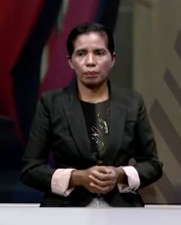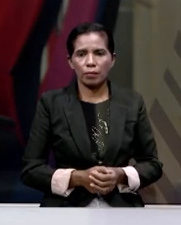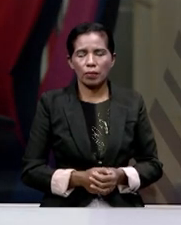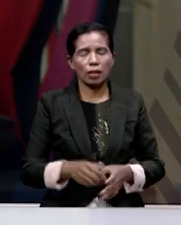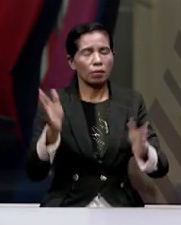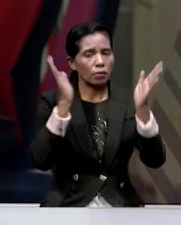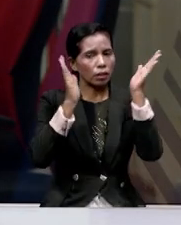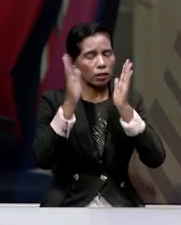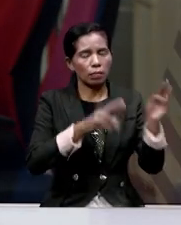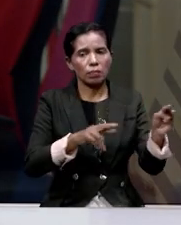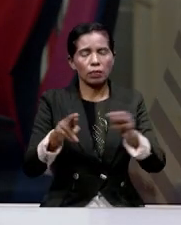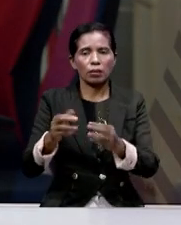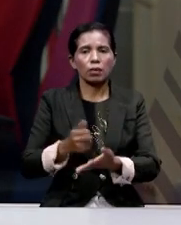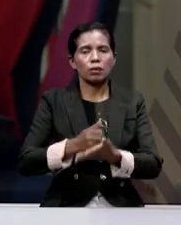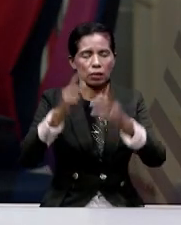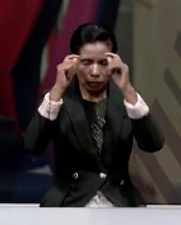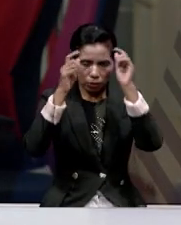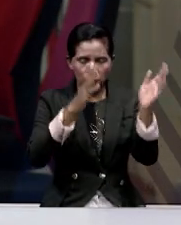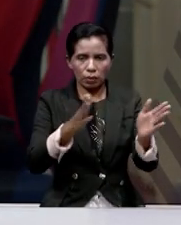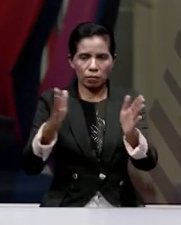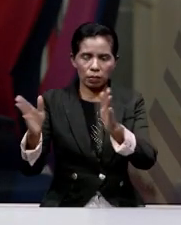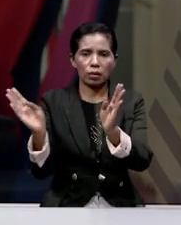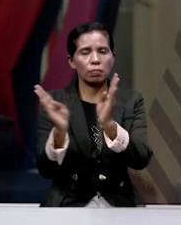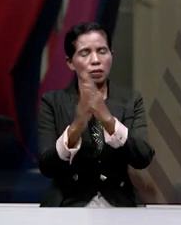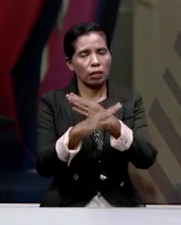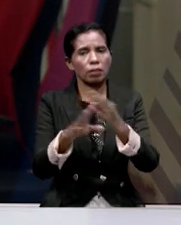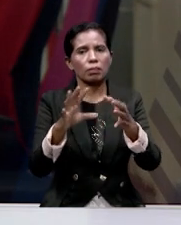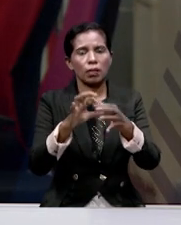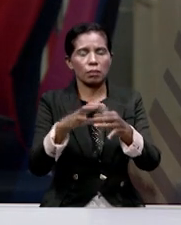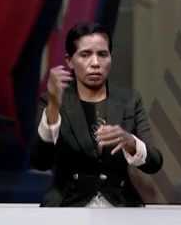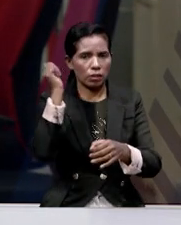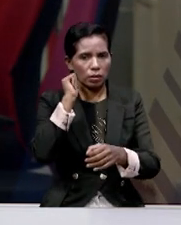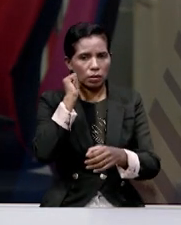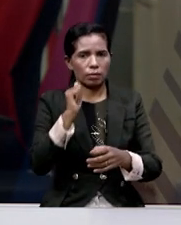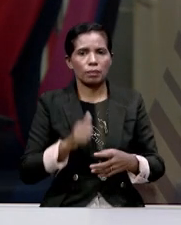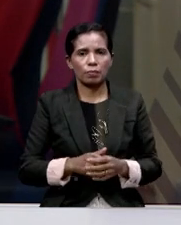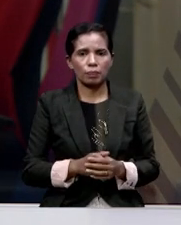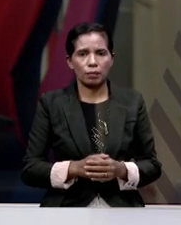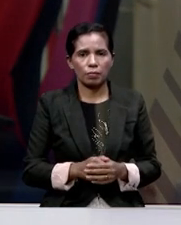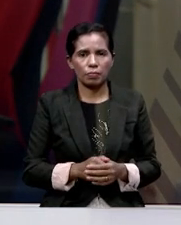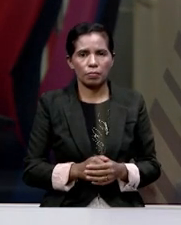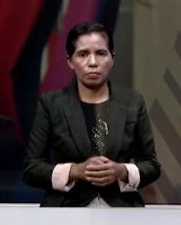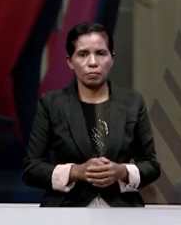Malásia pronto apoia Timor-Leste na preparação a tussai membro ASEAN.